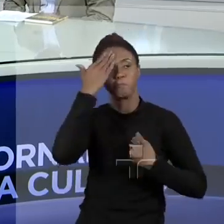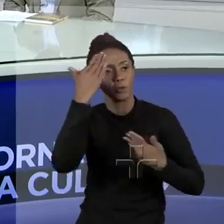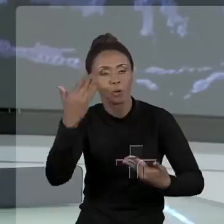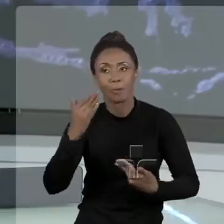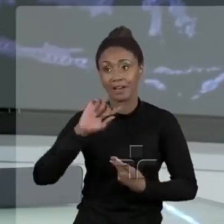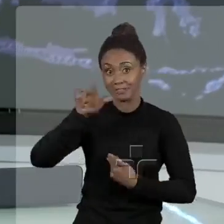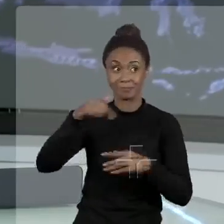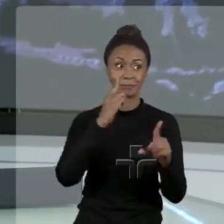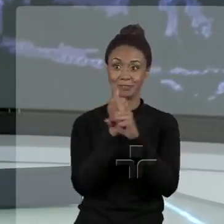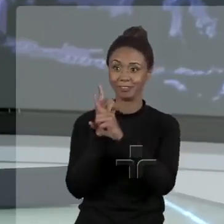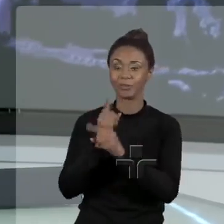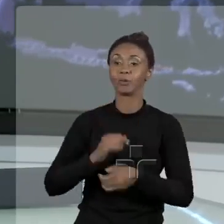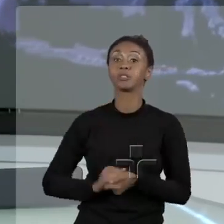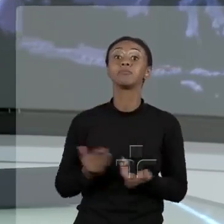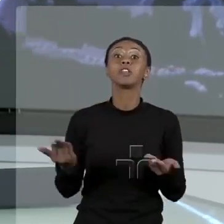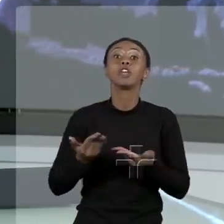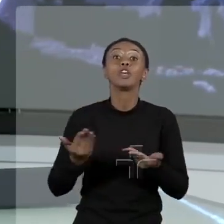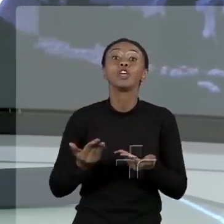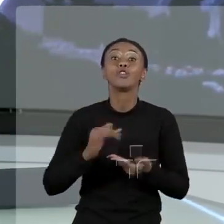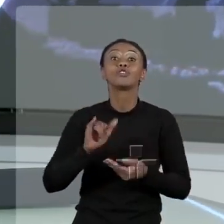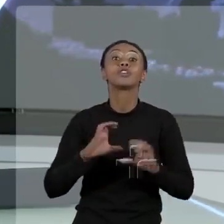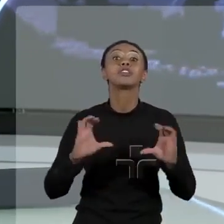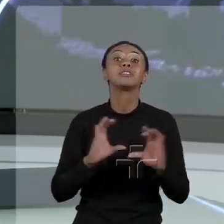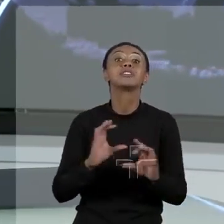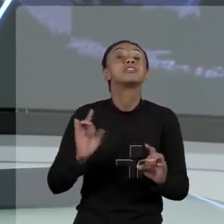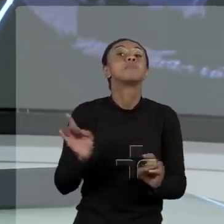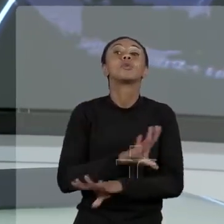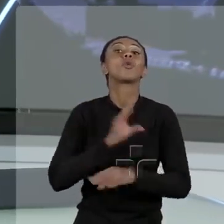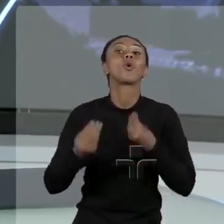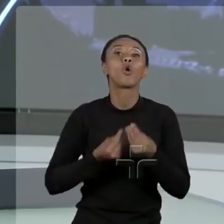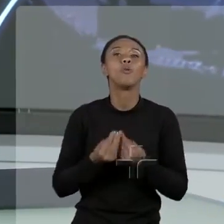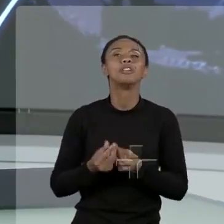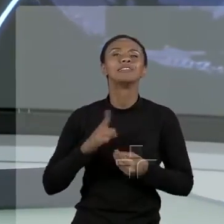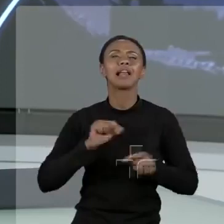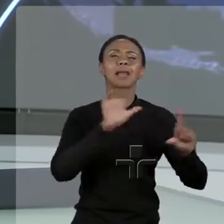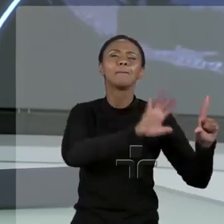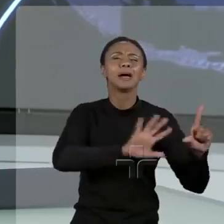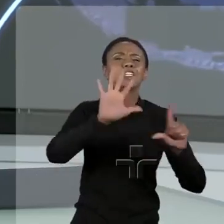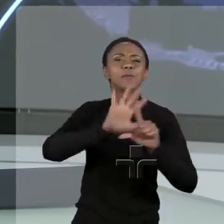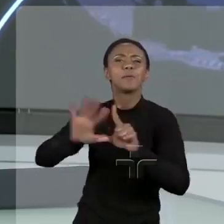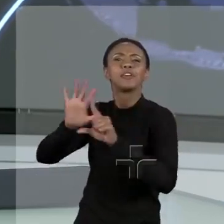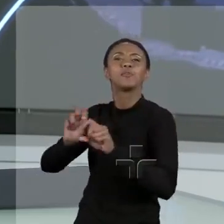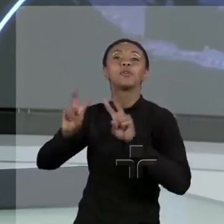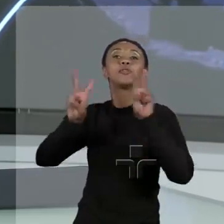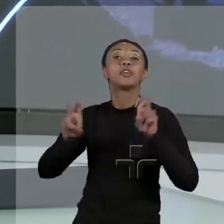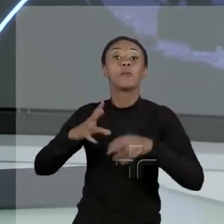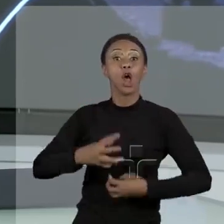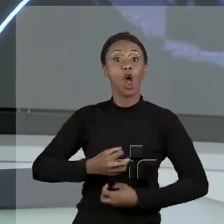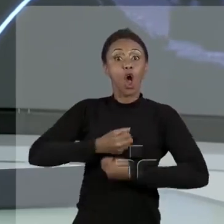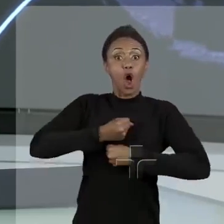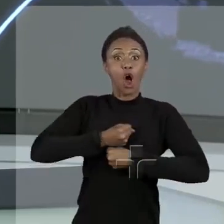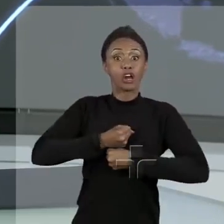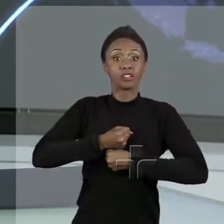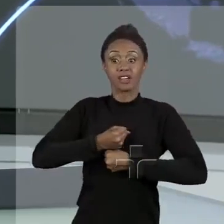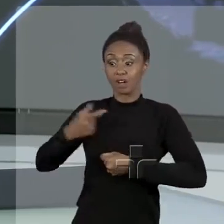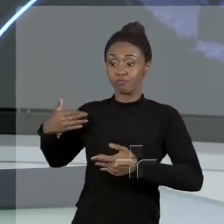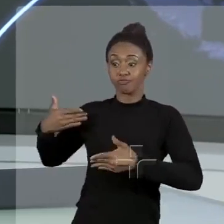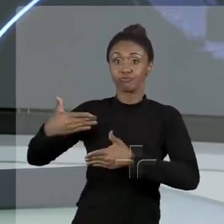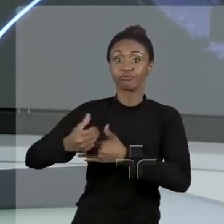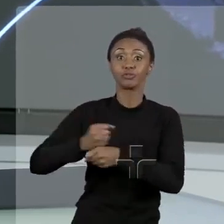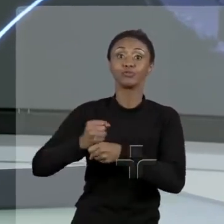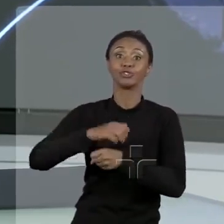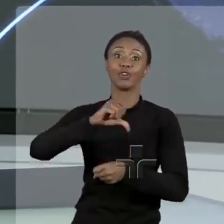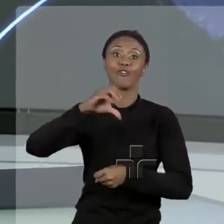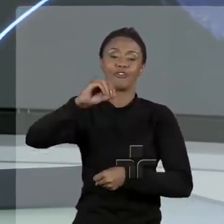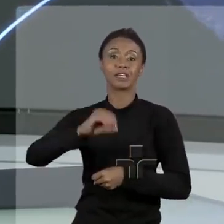a próxima. E a gente termina essa edição com uma galeria de imagens da premiação do Oscar, que completa 90 anos. A